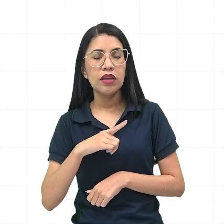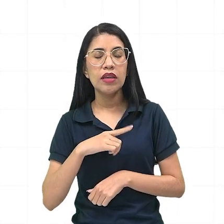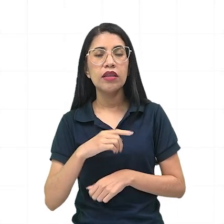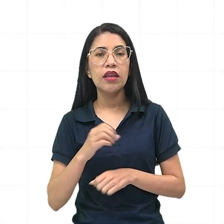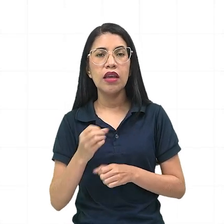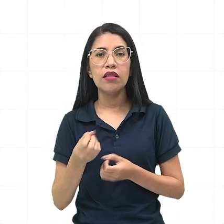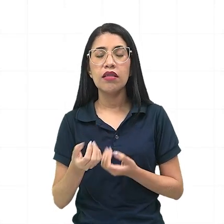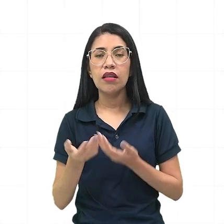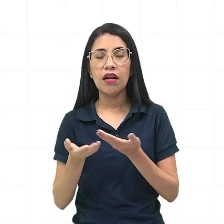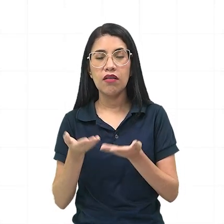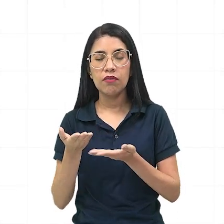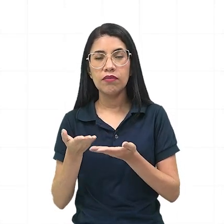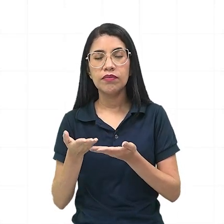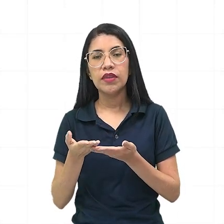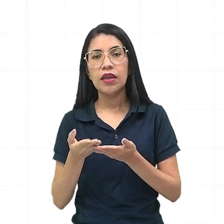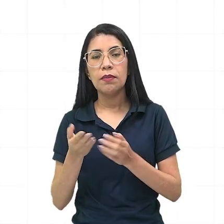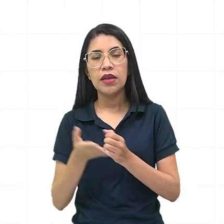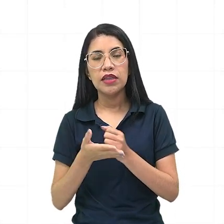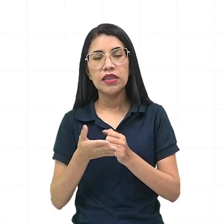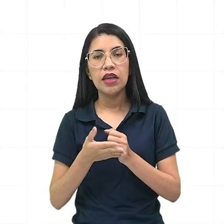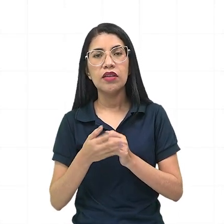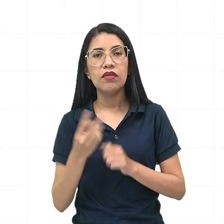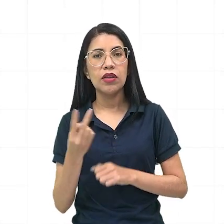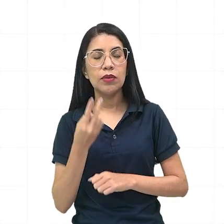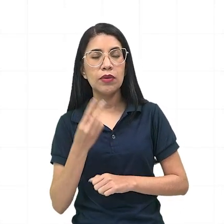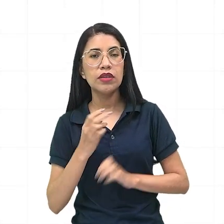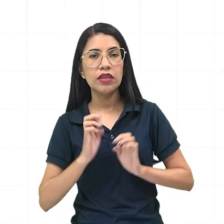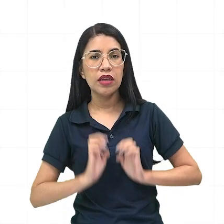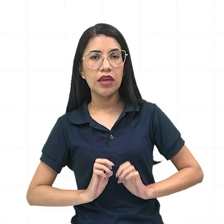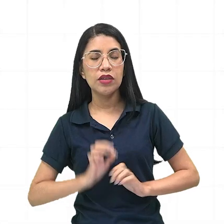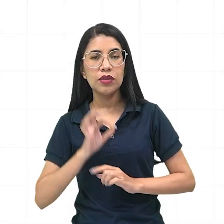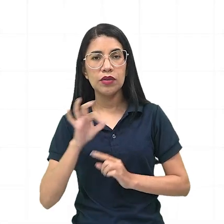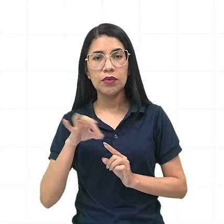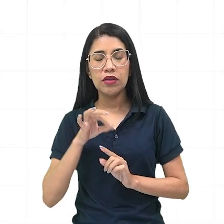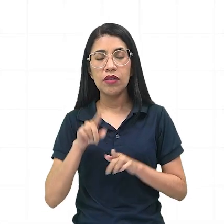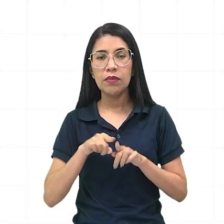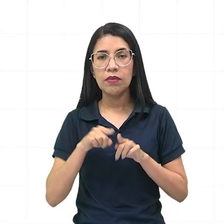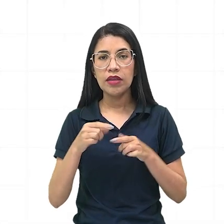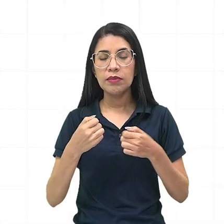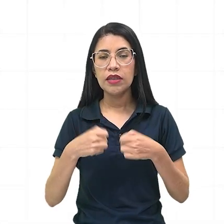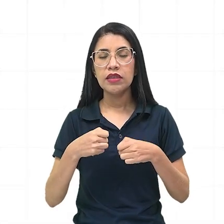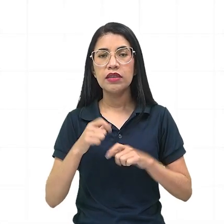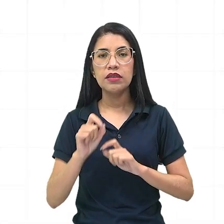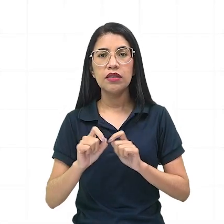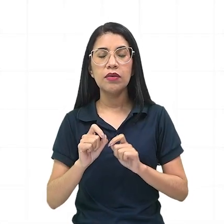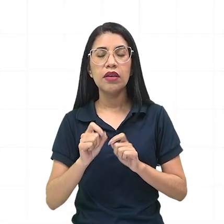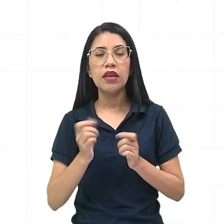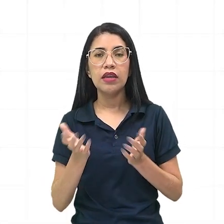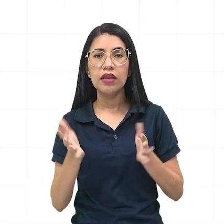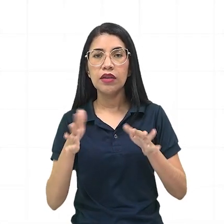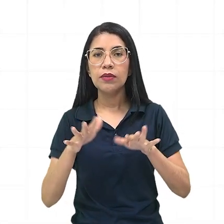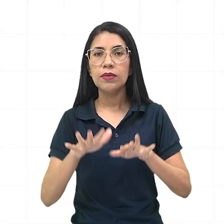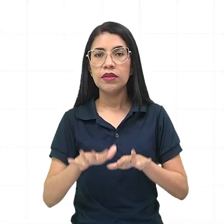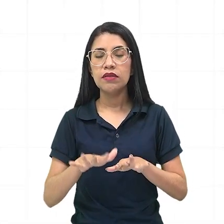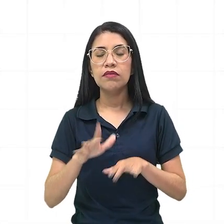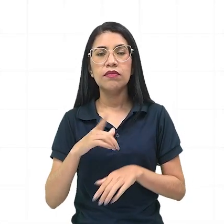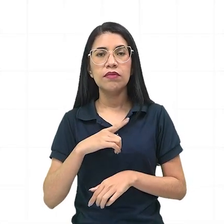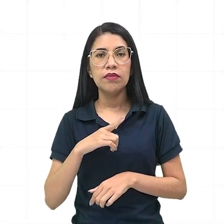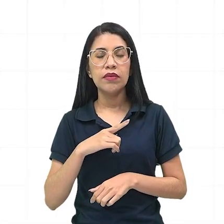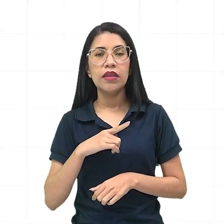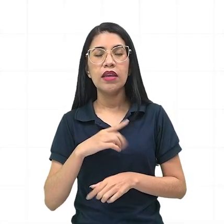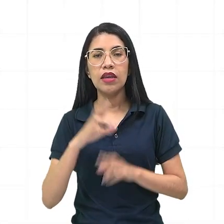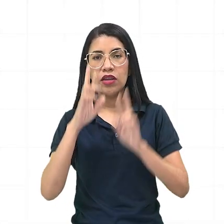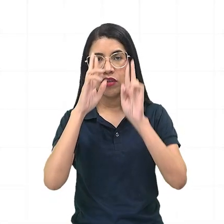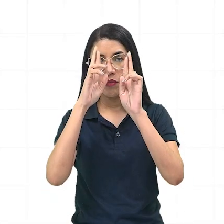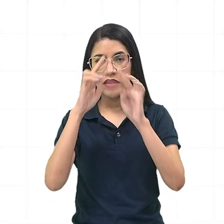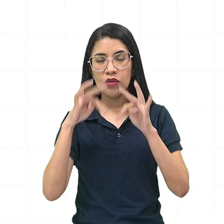educação com base de valores éticos e espirituais. Entretanto, é importante que a educação seja inclusiva,